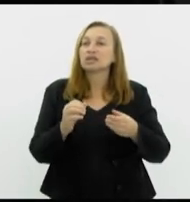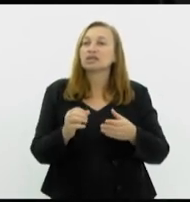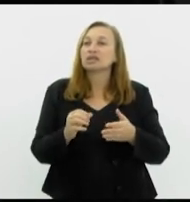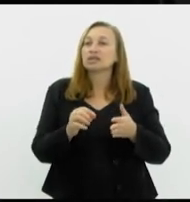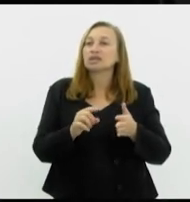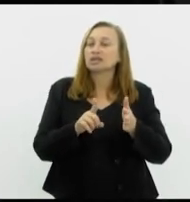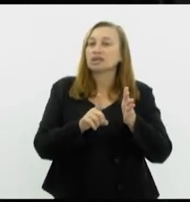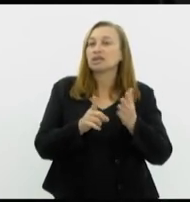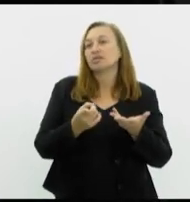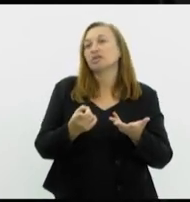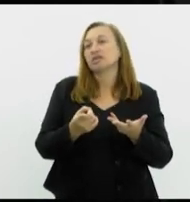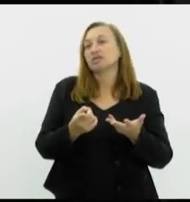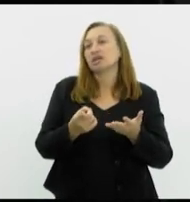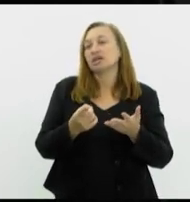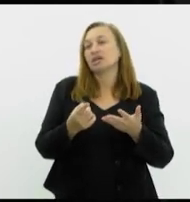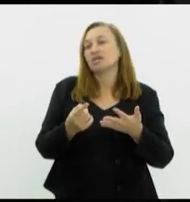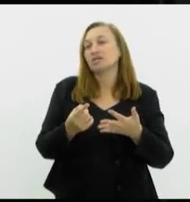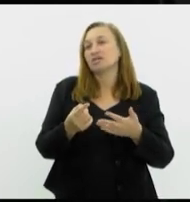veja bem,